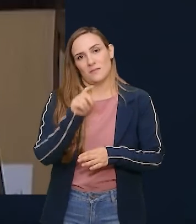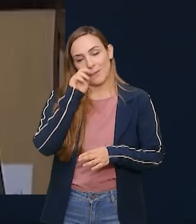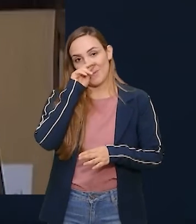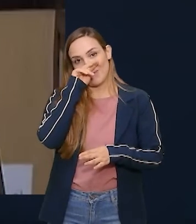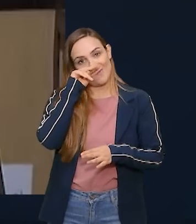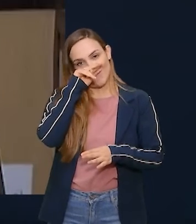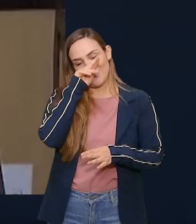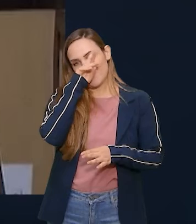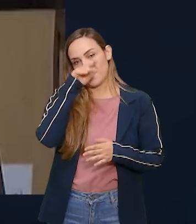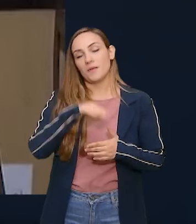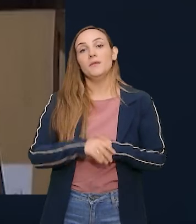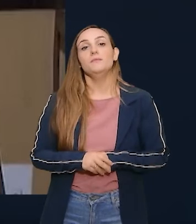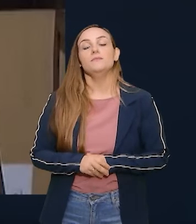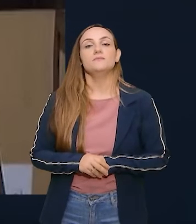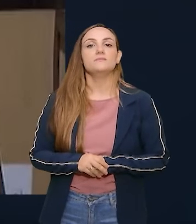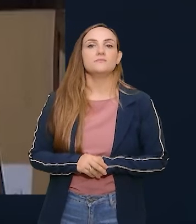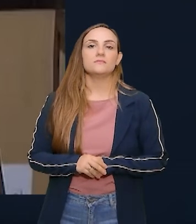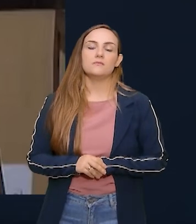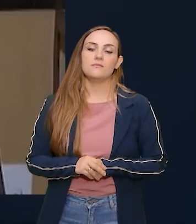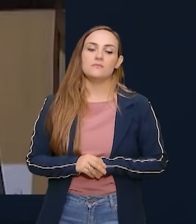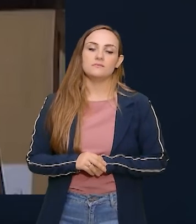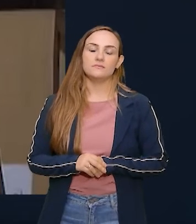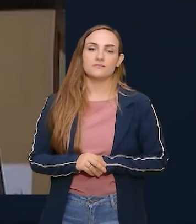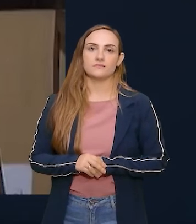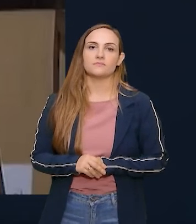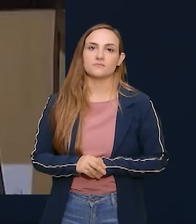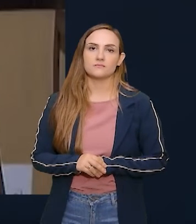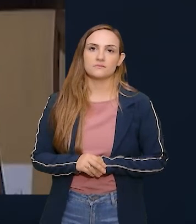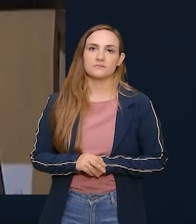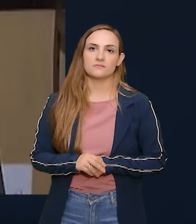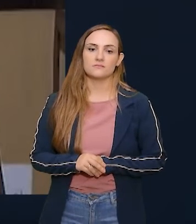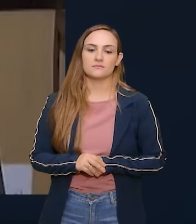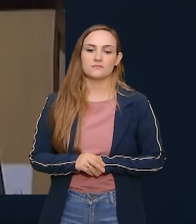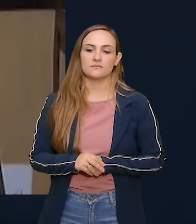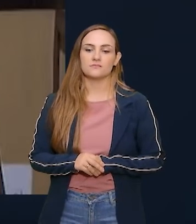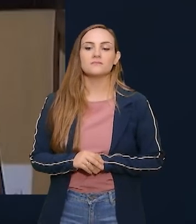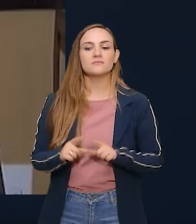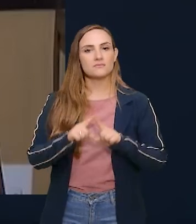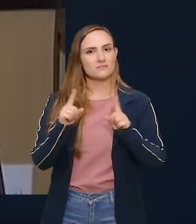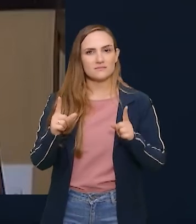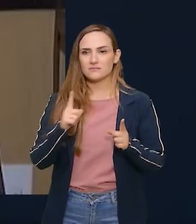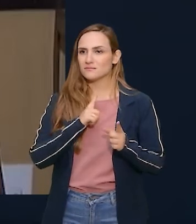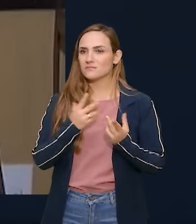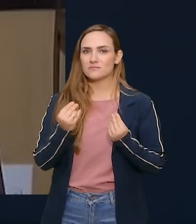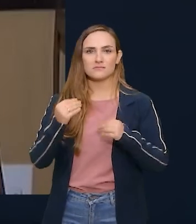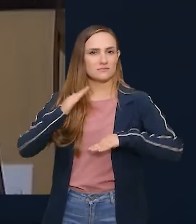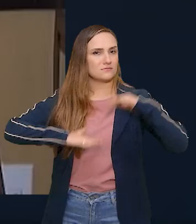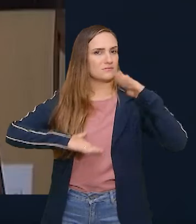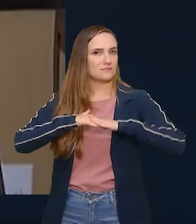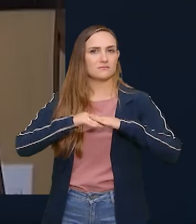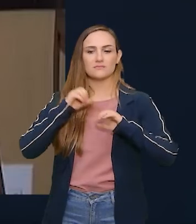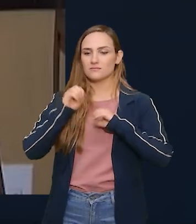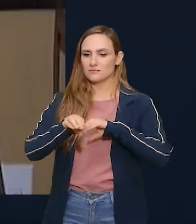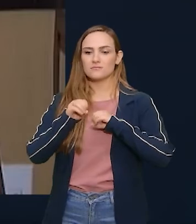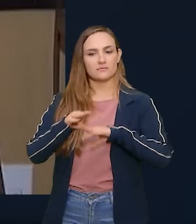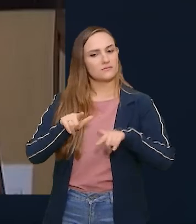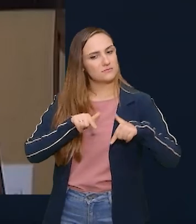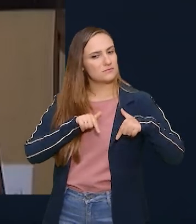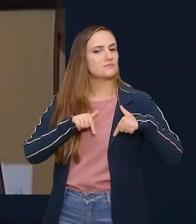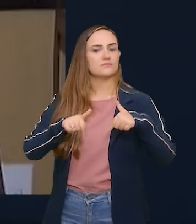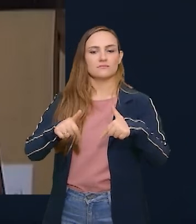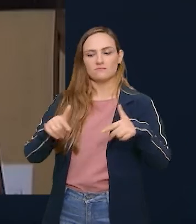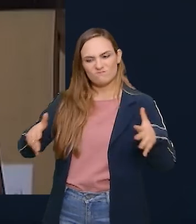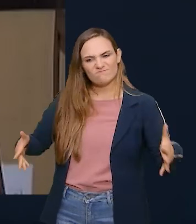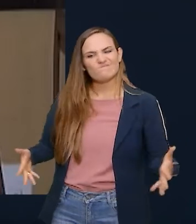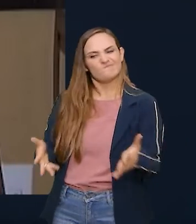muito pontual. E eu encaro como uma atenção e, na verdade, uma atividade muito heróica de vários